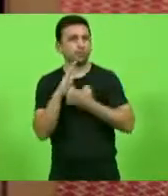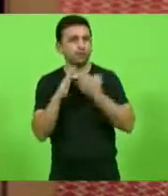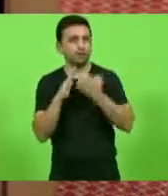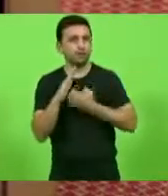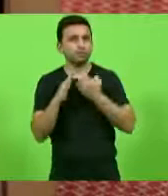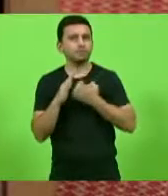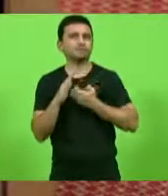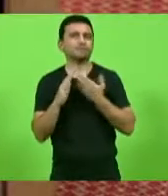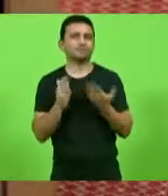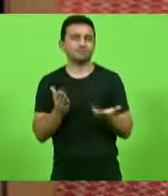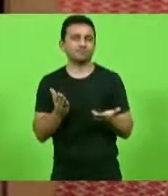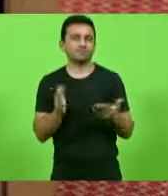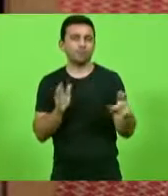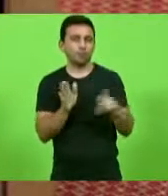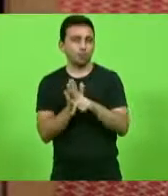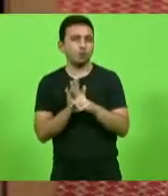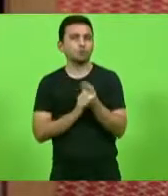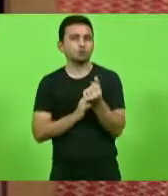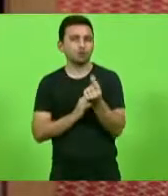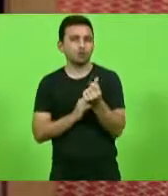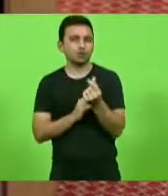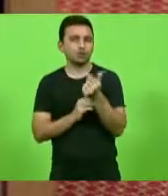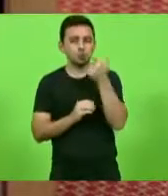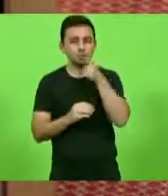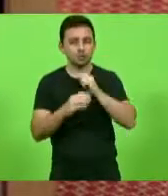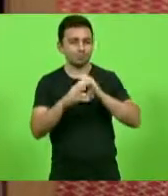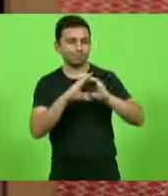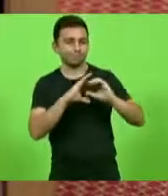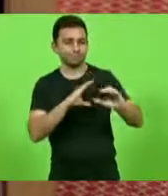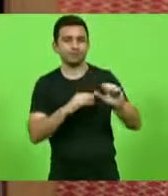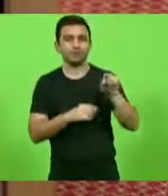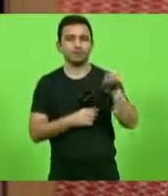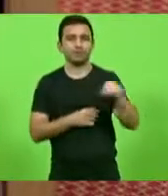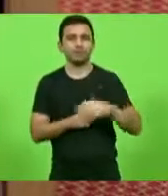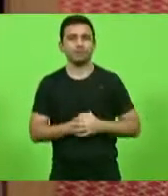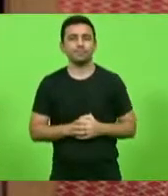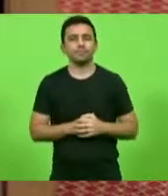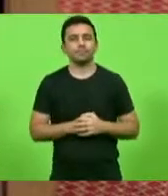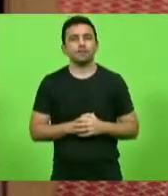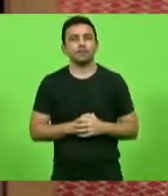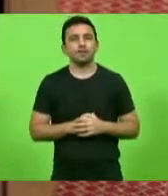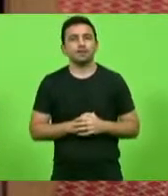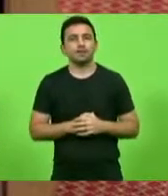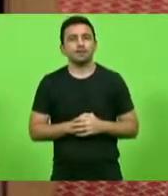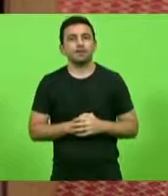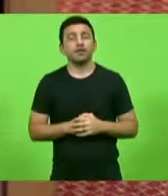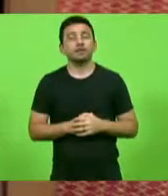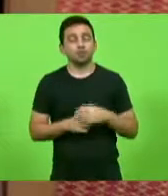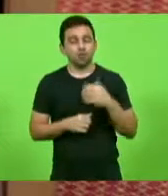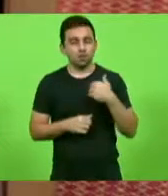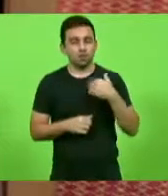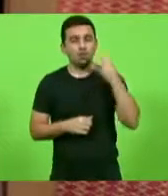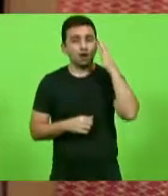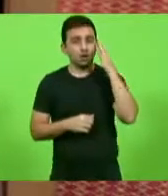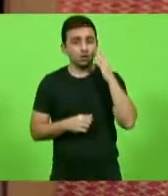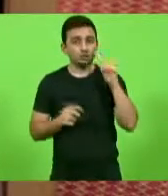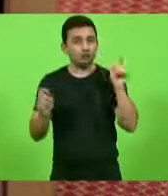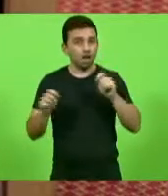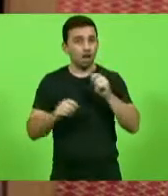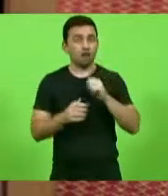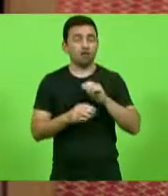com dinheiro que iria entrar em caixa. Então, eu vejo que nós temos que ajudar a